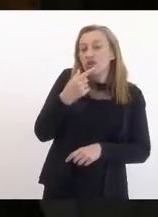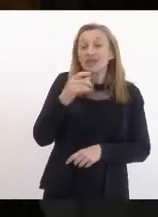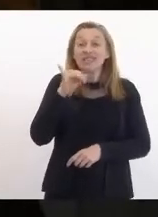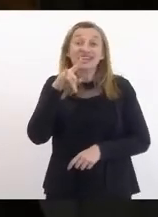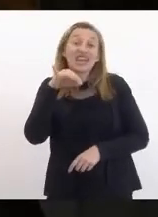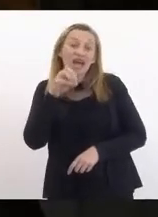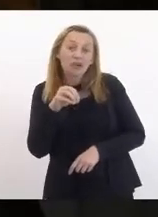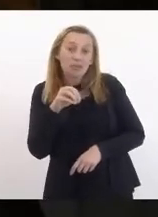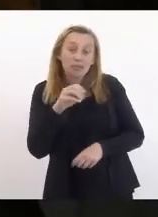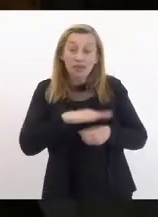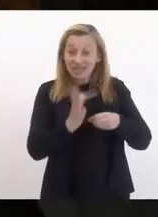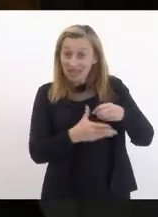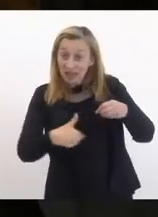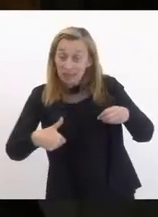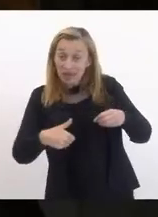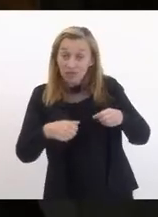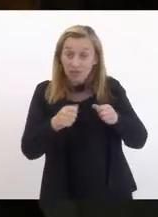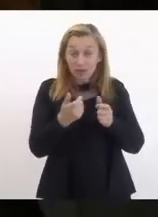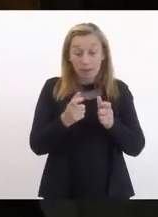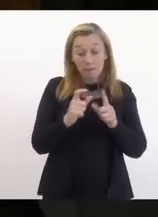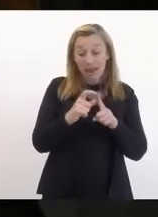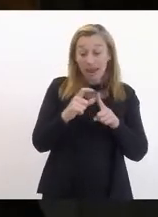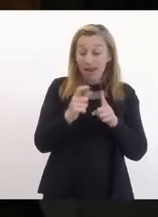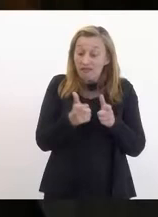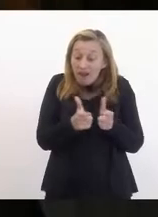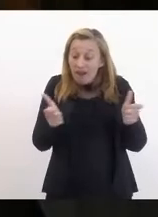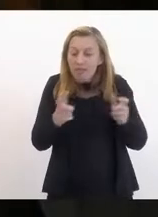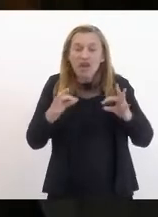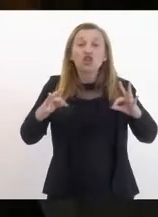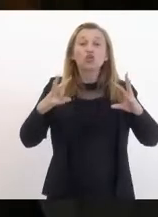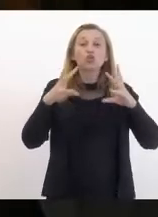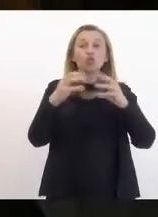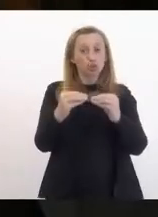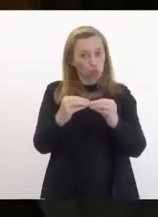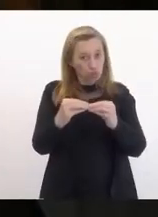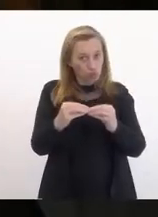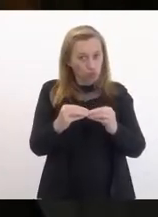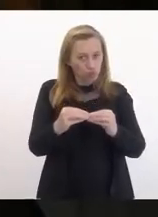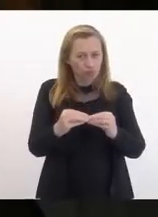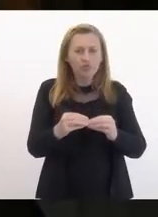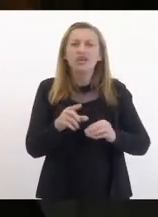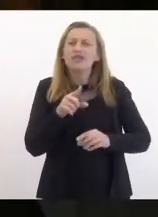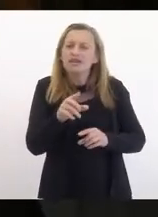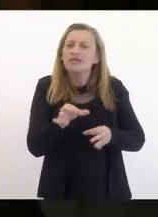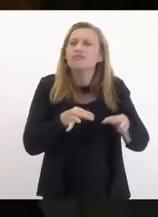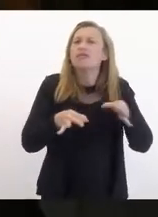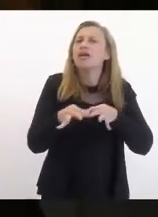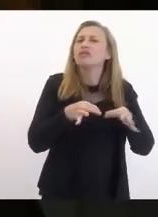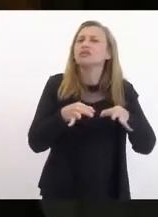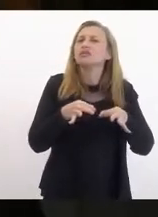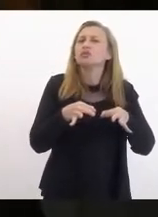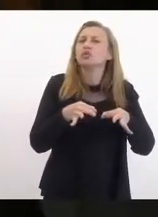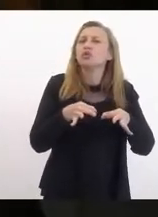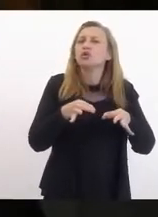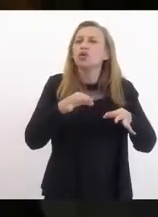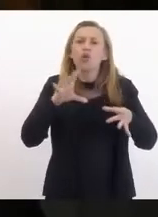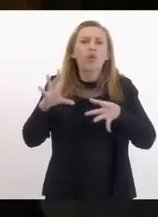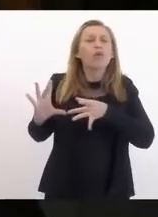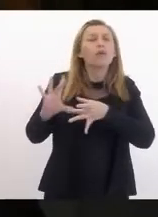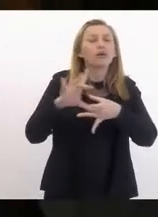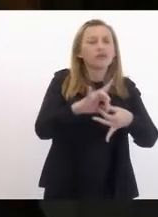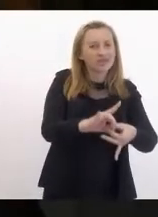Saneamento, na palavra ampla, é tudo isso. E esse plano